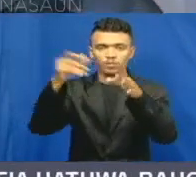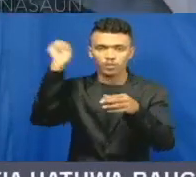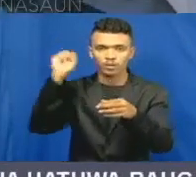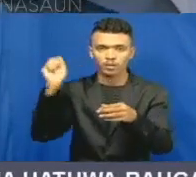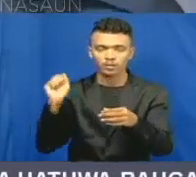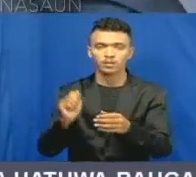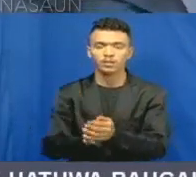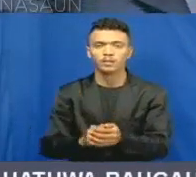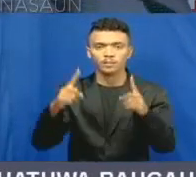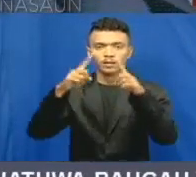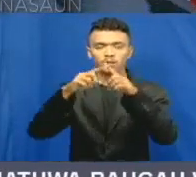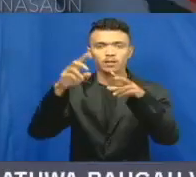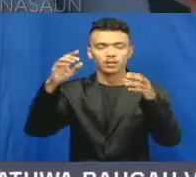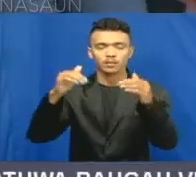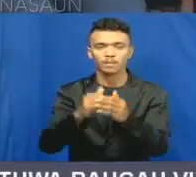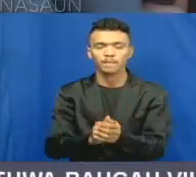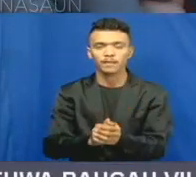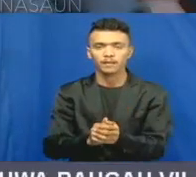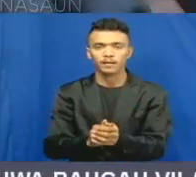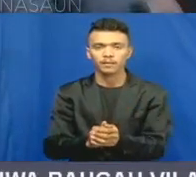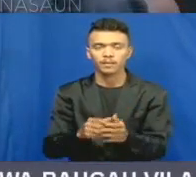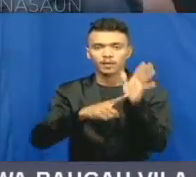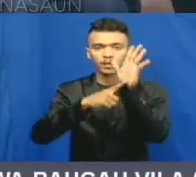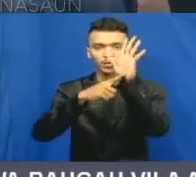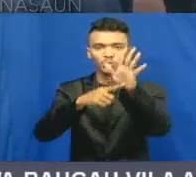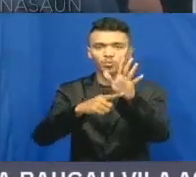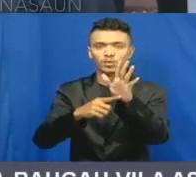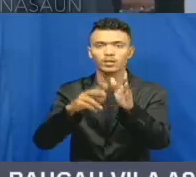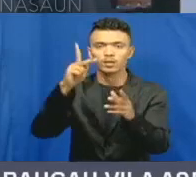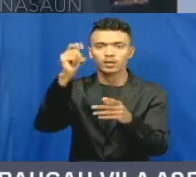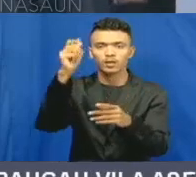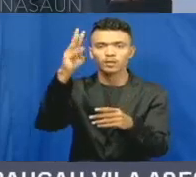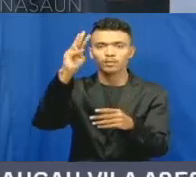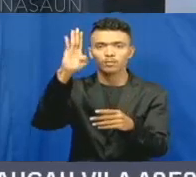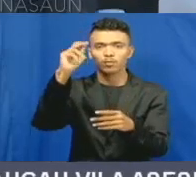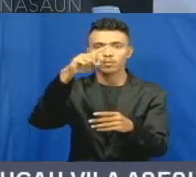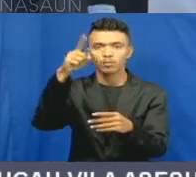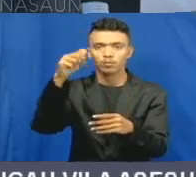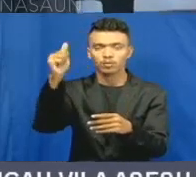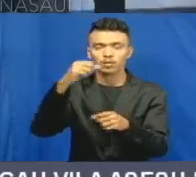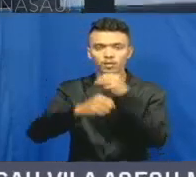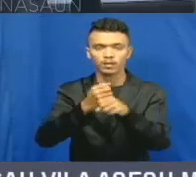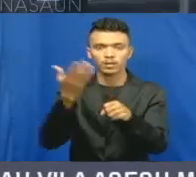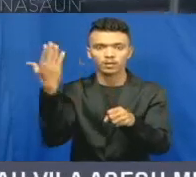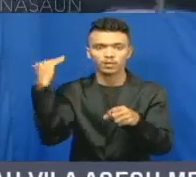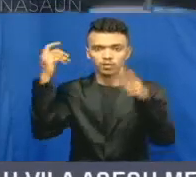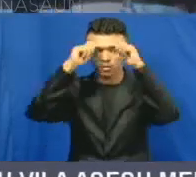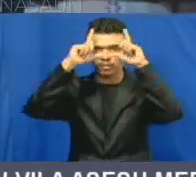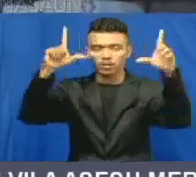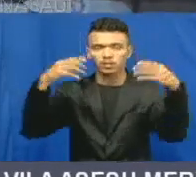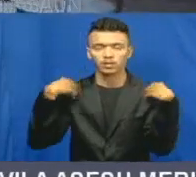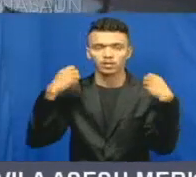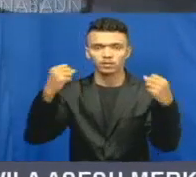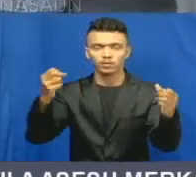nivel consenso hambutuk, nebe mak anunciou na ihe Camboja dinankotuk, mai be espera kata Timor-Leste ne esforço,